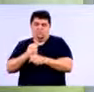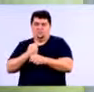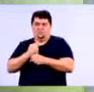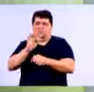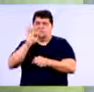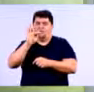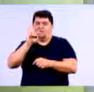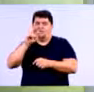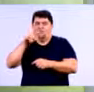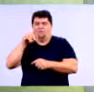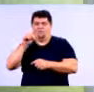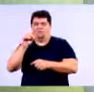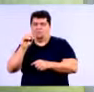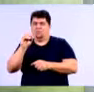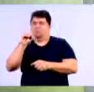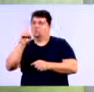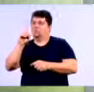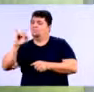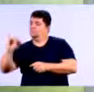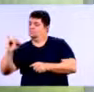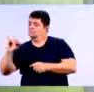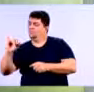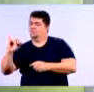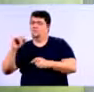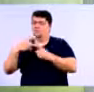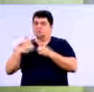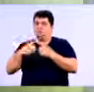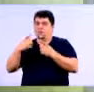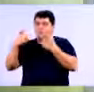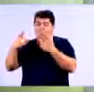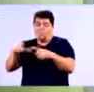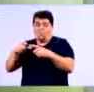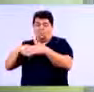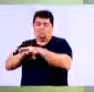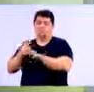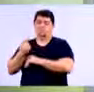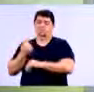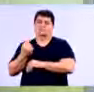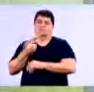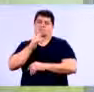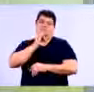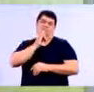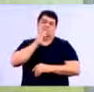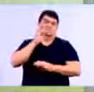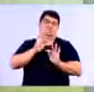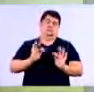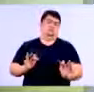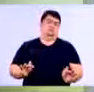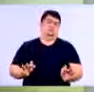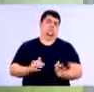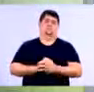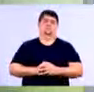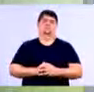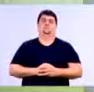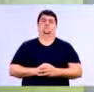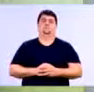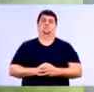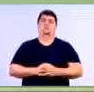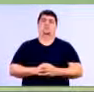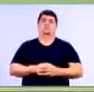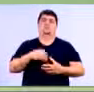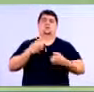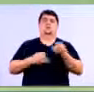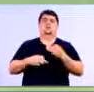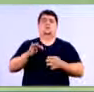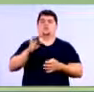esse recurso vai estar aplicado. Então, exemplo, bem simples. Eu estou falando